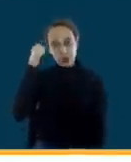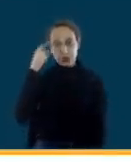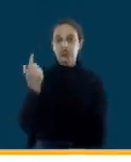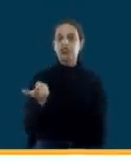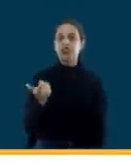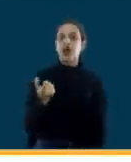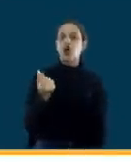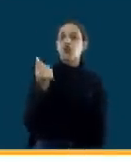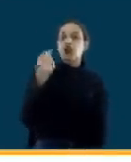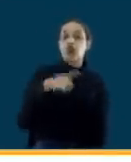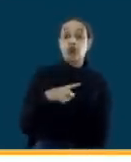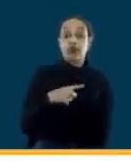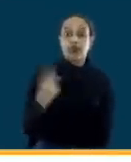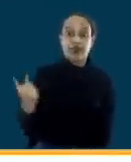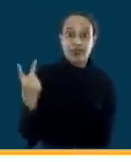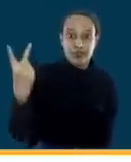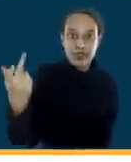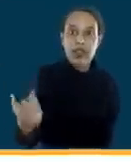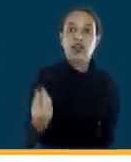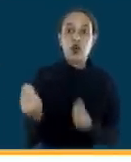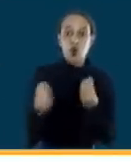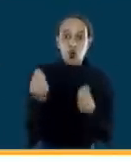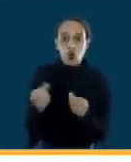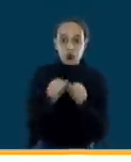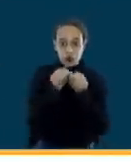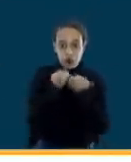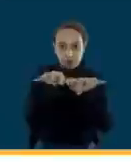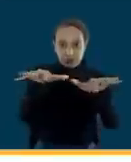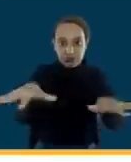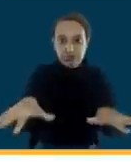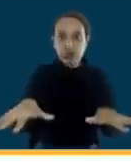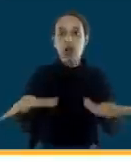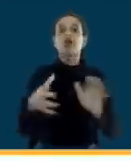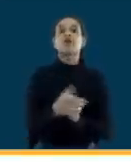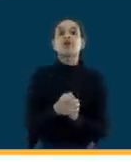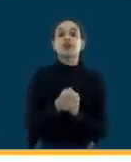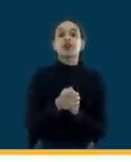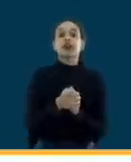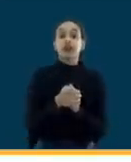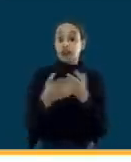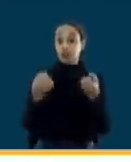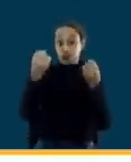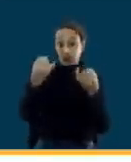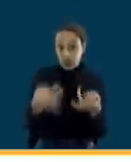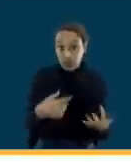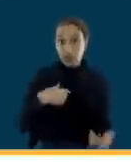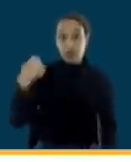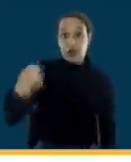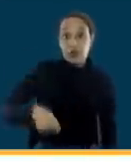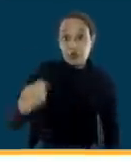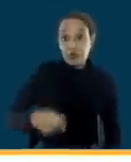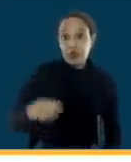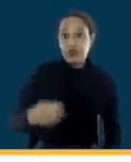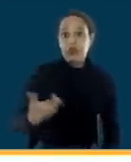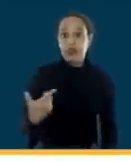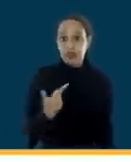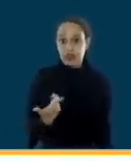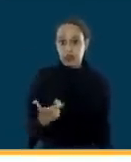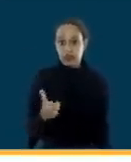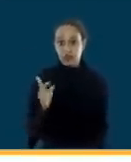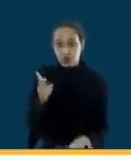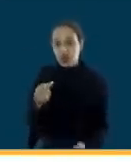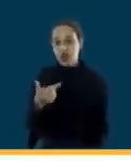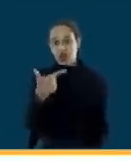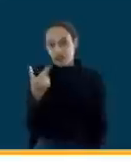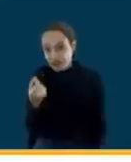orçamentária e o meu critério distributivo para o inciso 2, ressalvando que eu tenho que deixar 20% no mínimo, mas podem ser 30%, podem